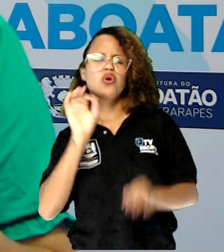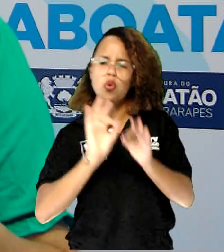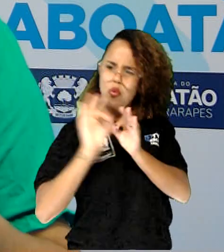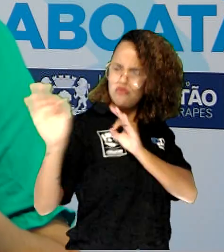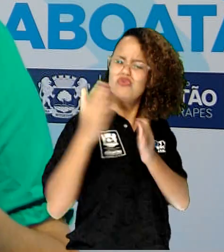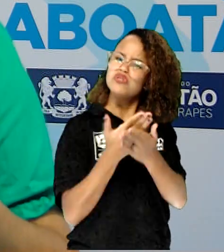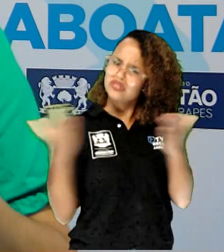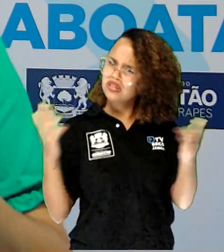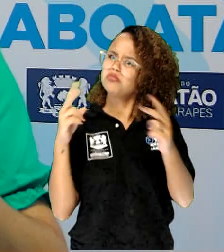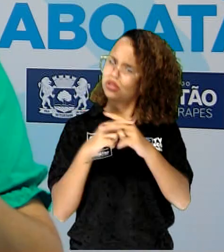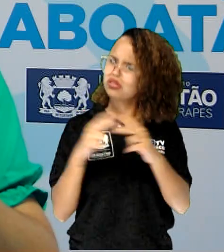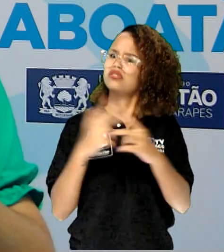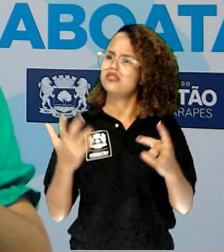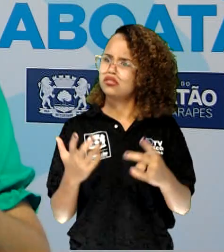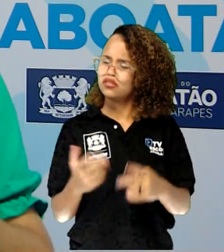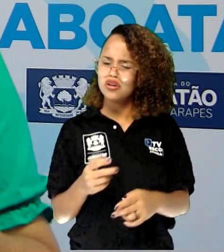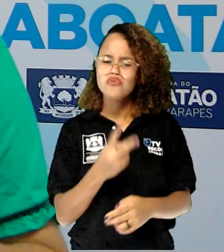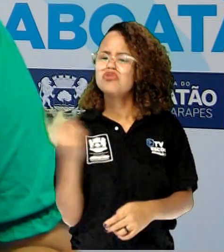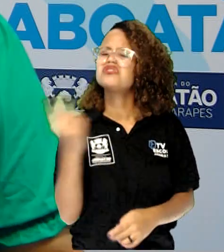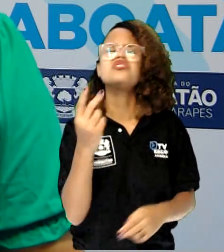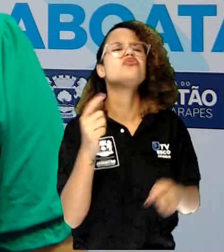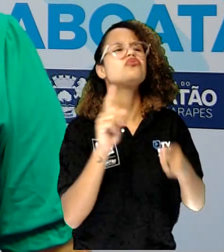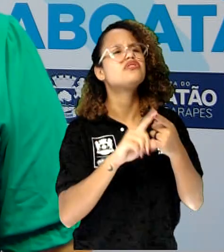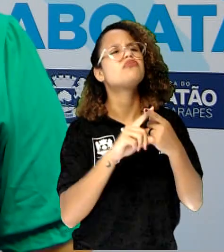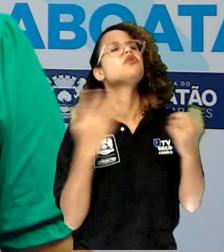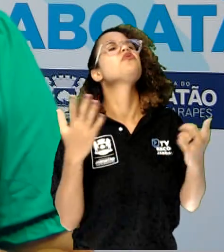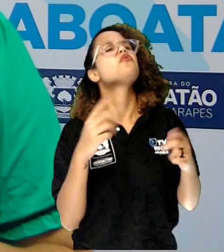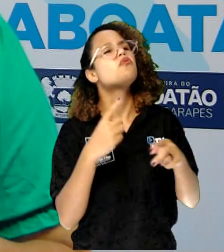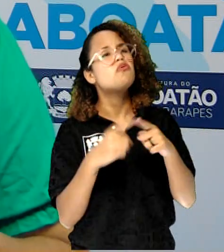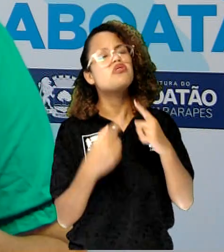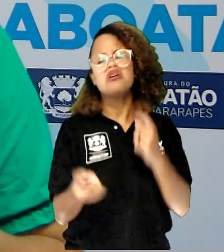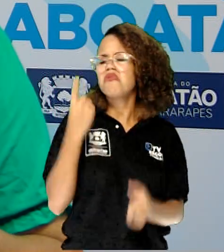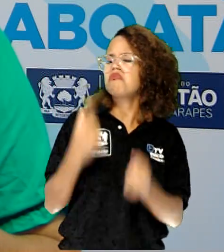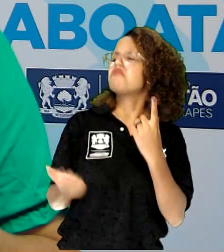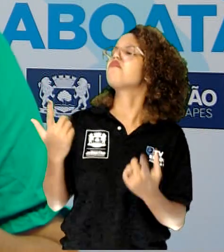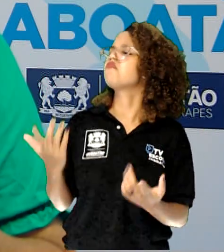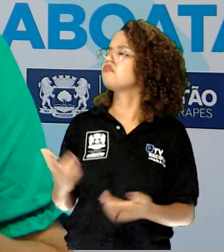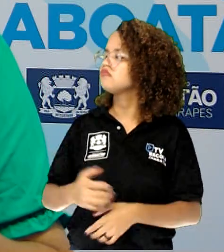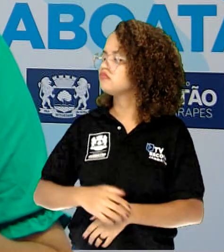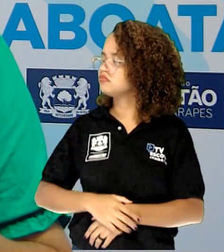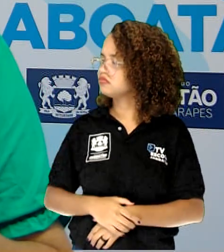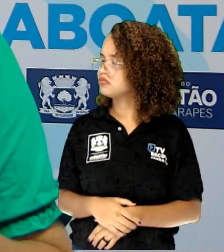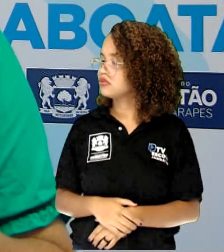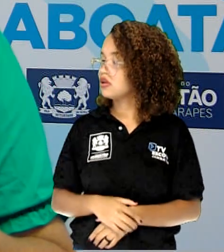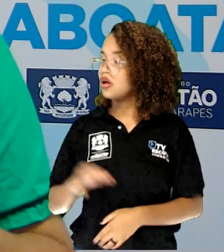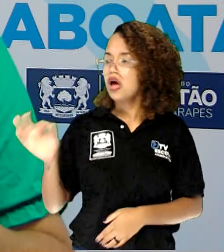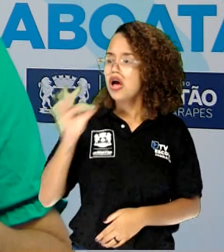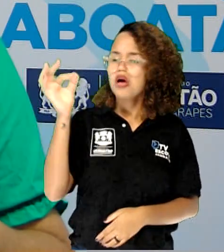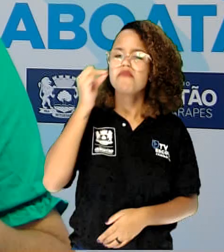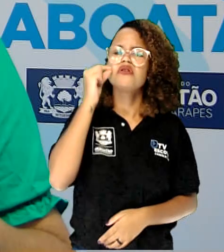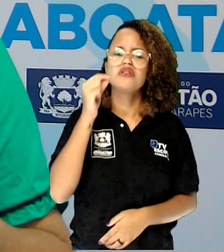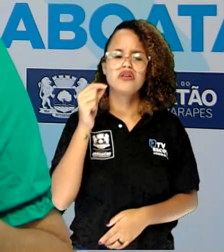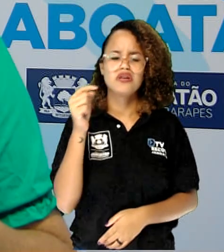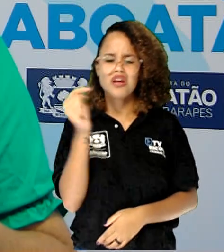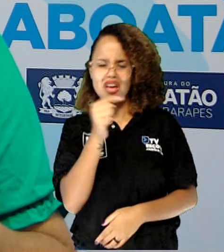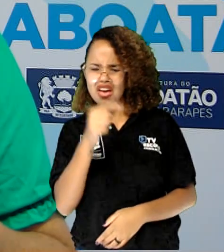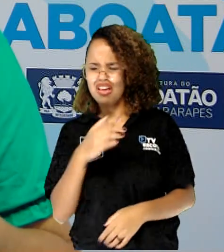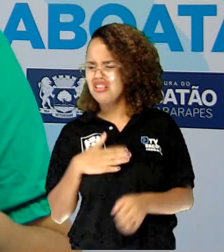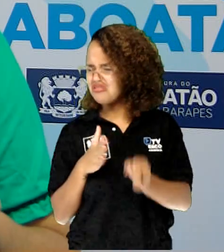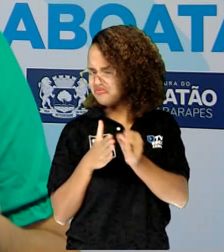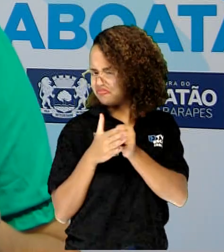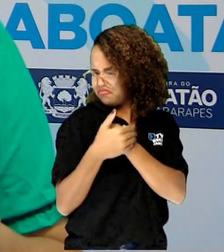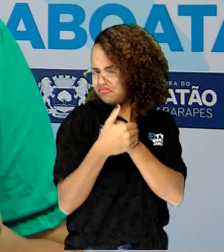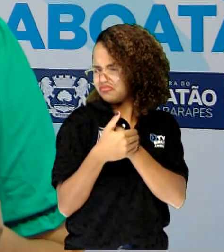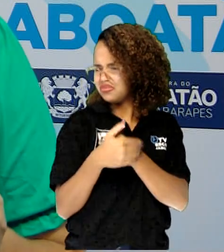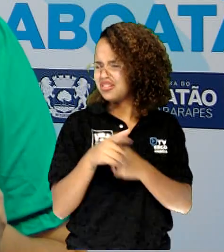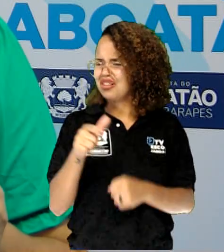povo arengando. E vocês duas também, por que é que estão se estranhando? Então disse Dona Abelha, é ela aqui a defender